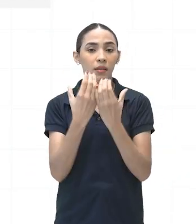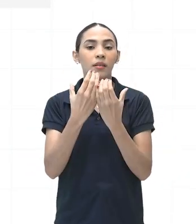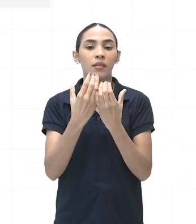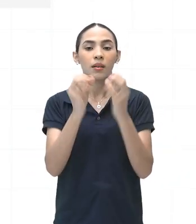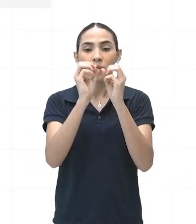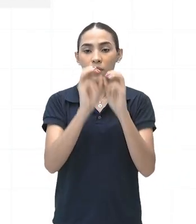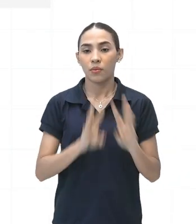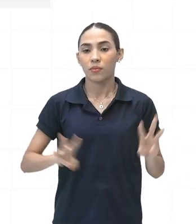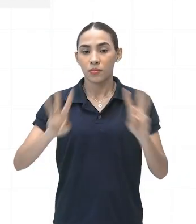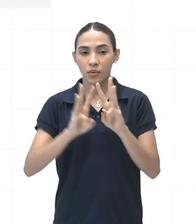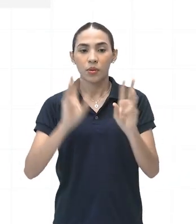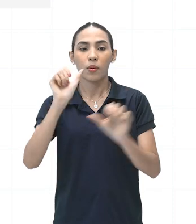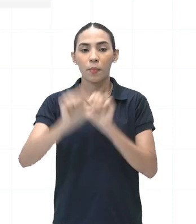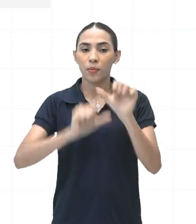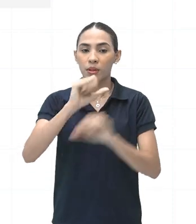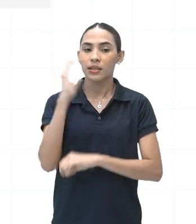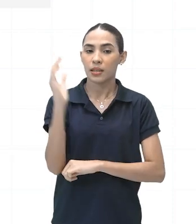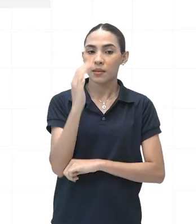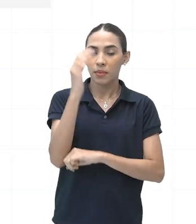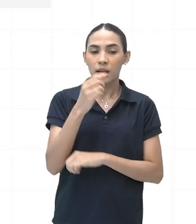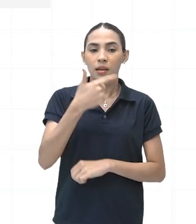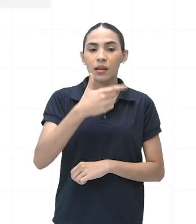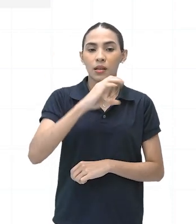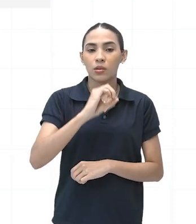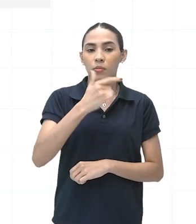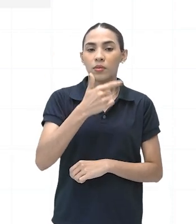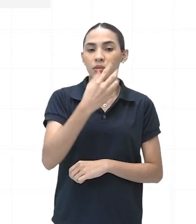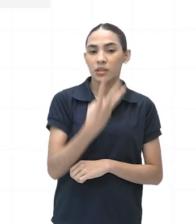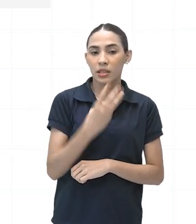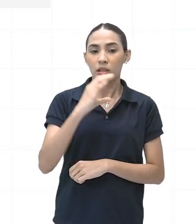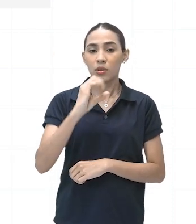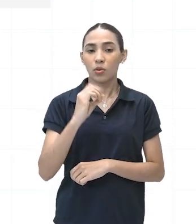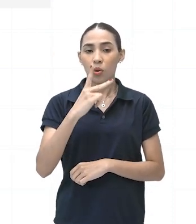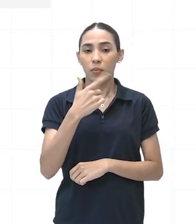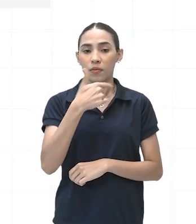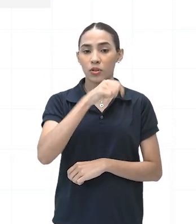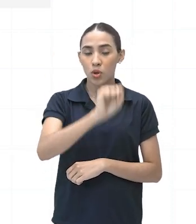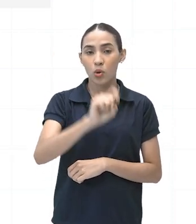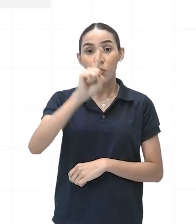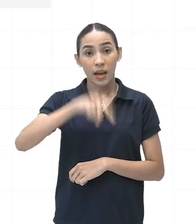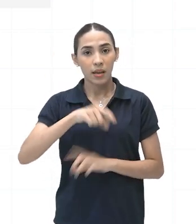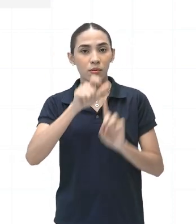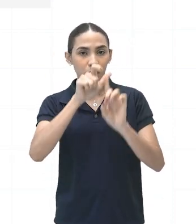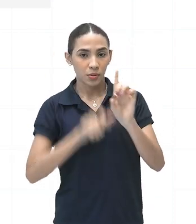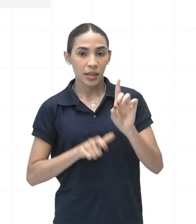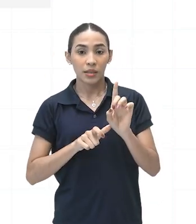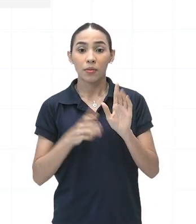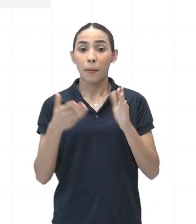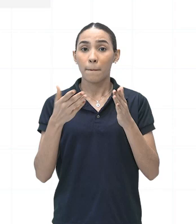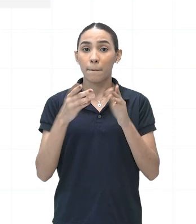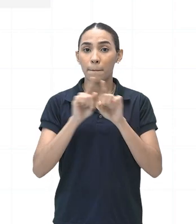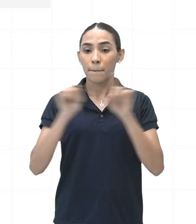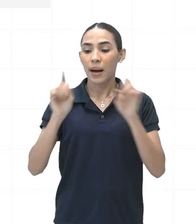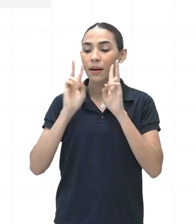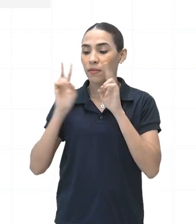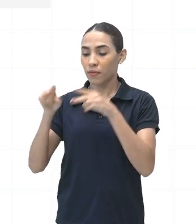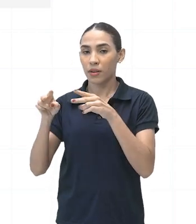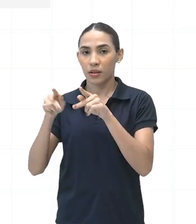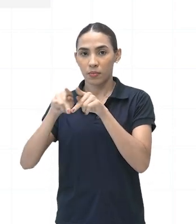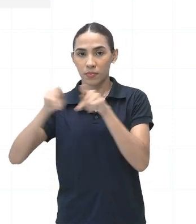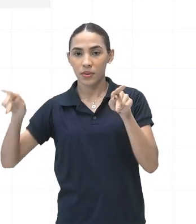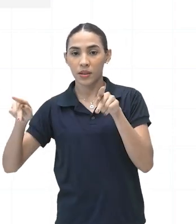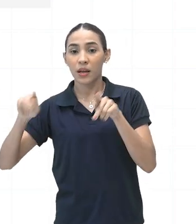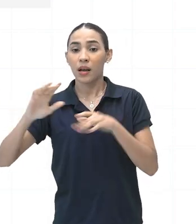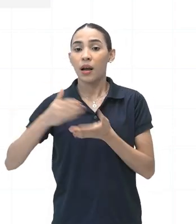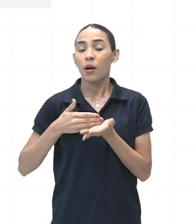das Nações Unidas sobre Mudanças Climáticas de 2023, COP28, já sei que isso aí é o sujeito. Então, agora olha para o predicado. Começou